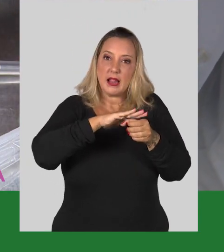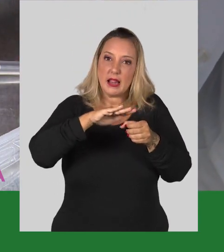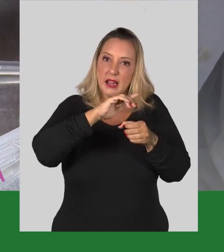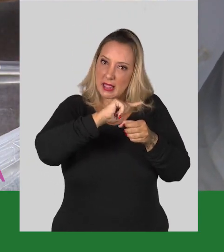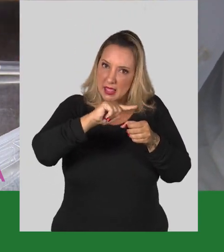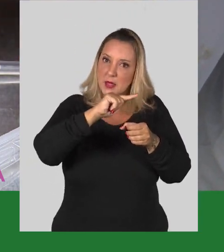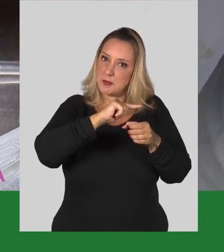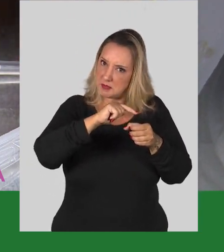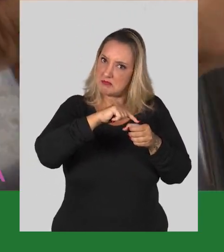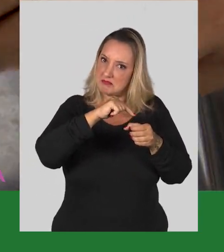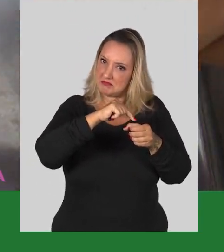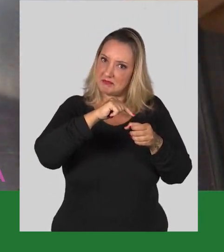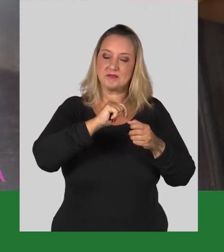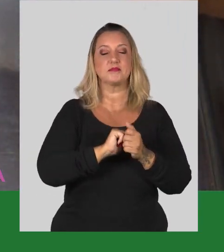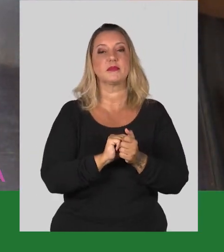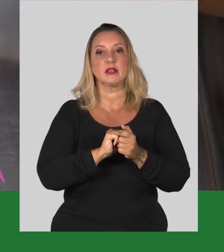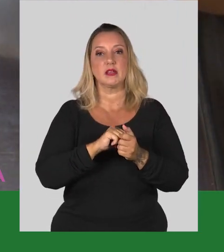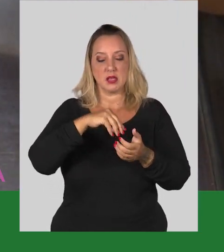frasco,